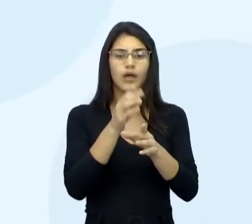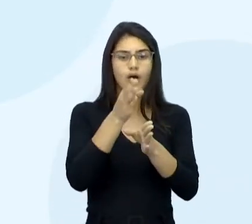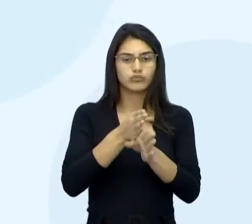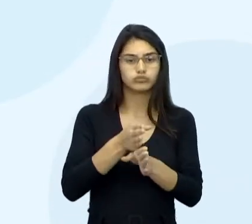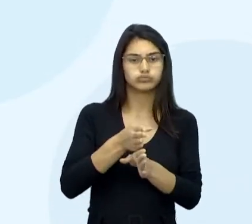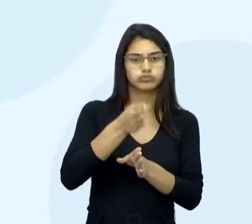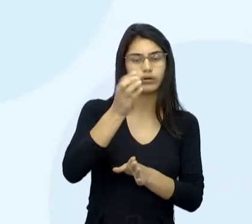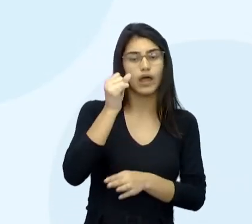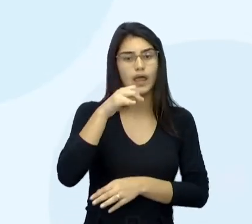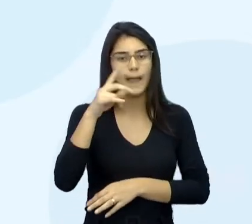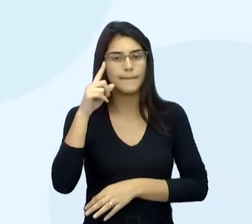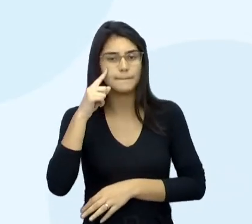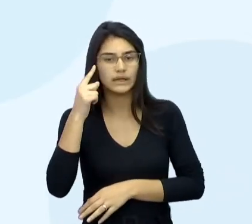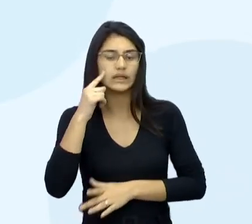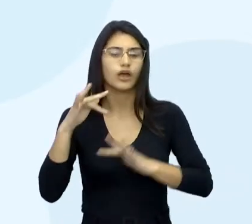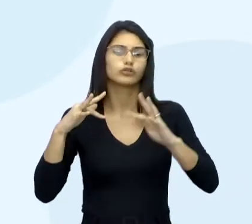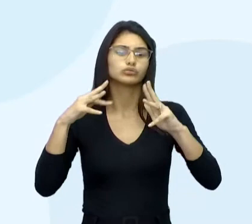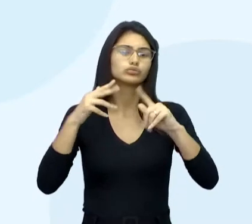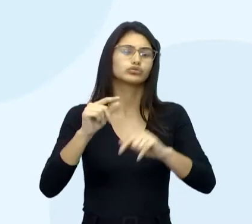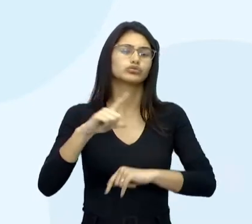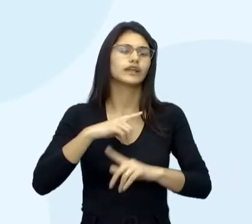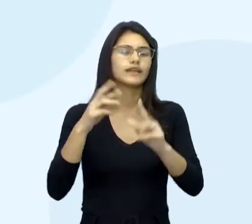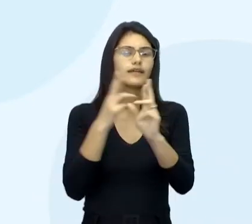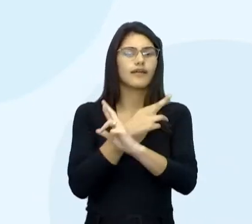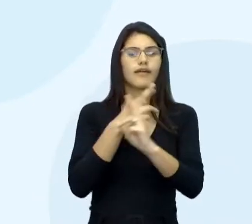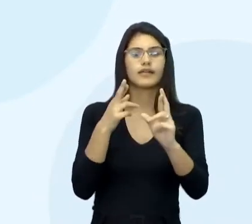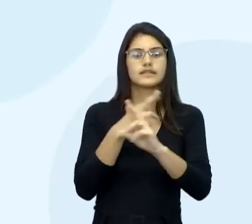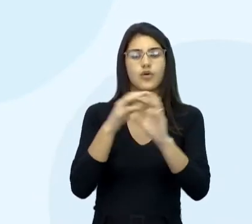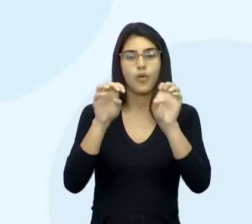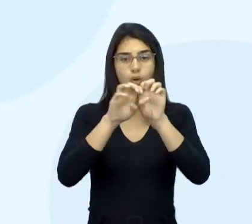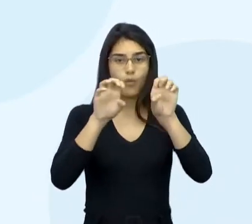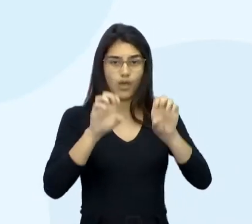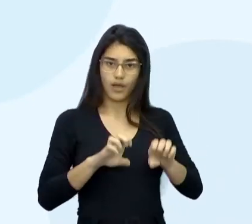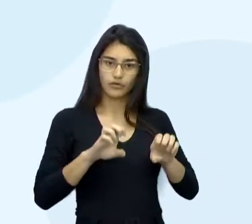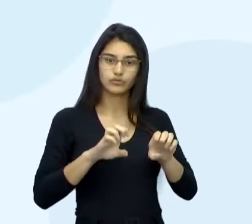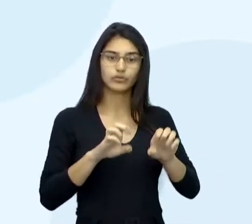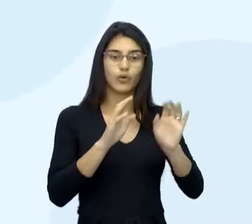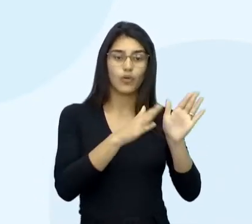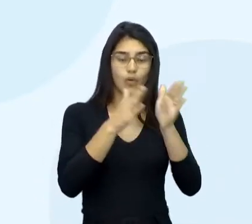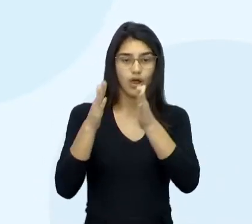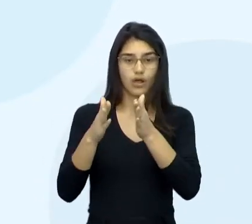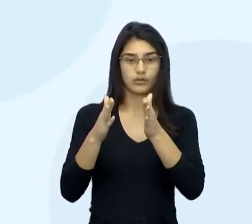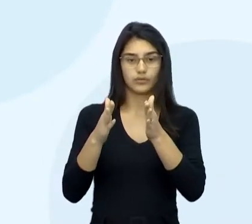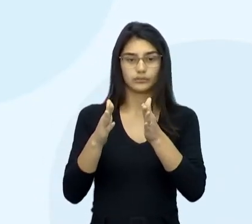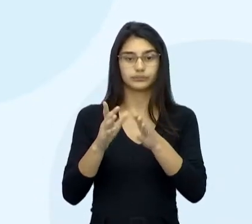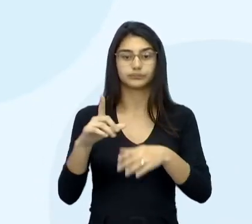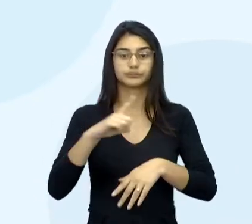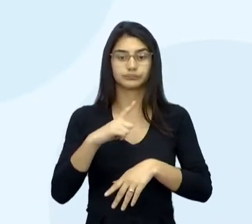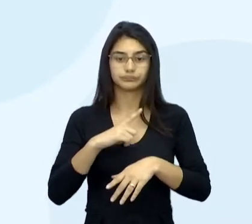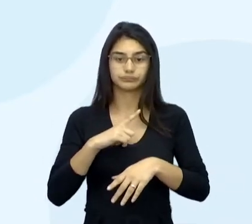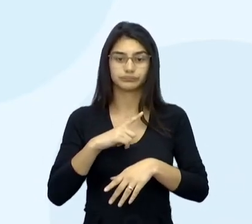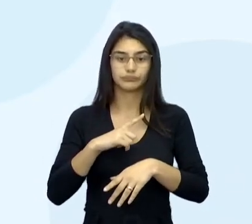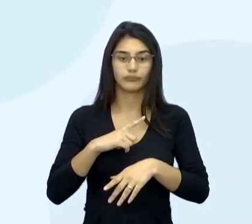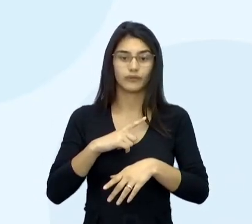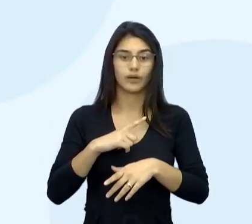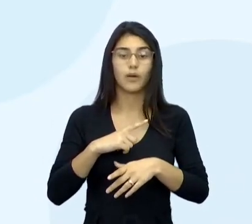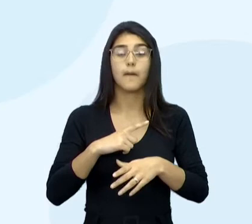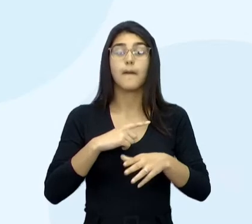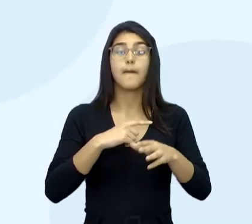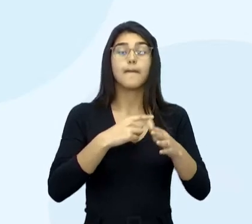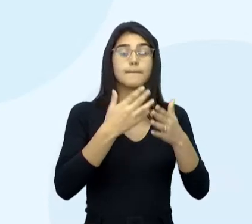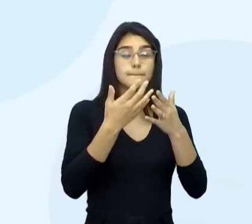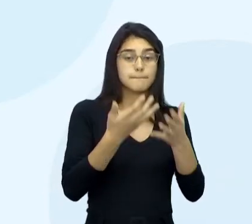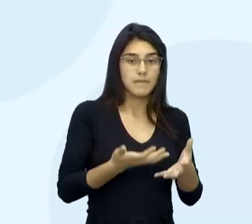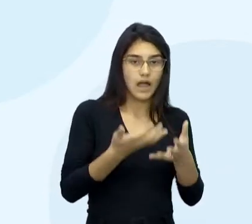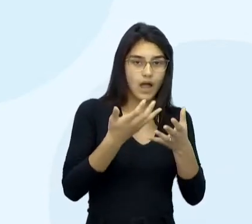Se você pensar que tudo que tem em relação a esse eixo aqui, do lado de cá, em termos de massa ou de